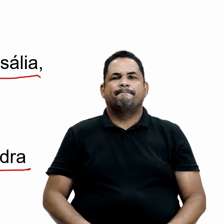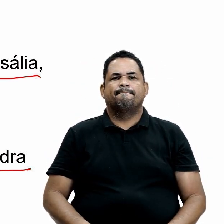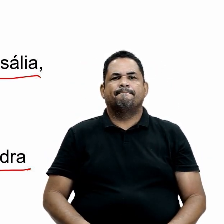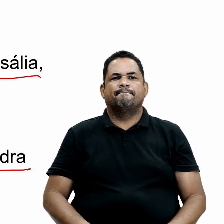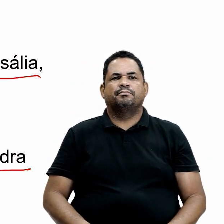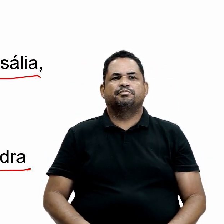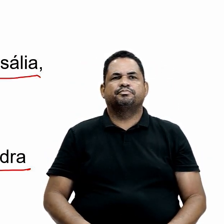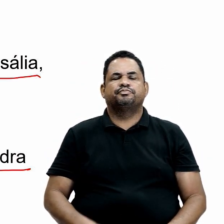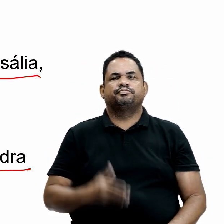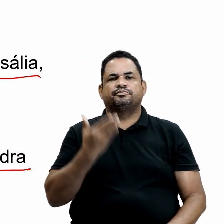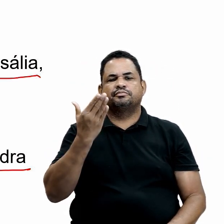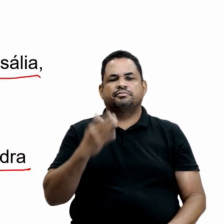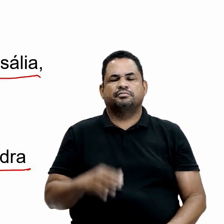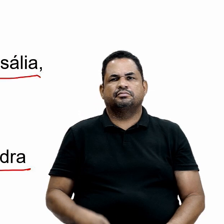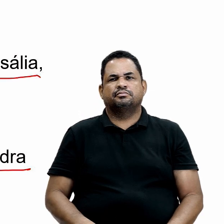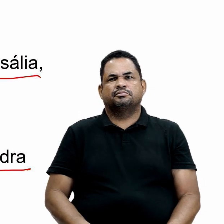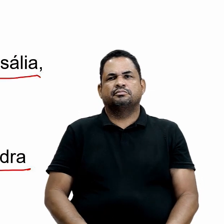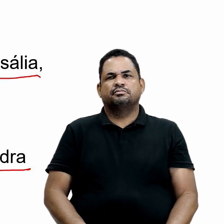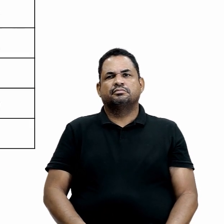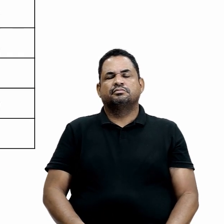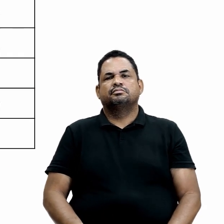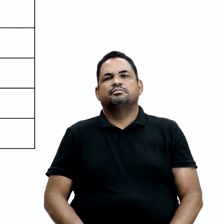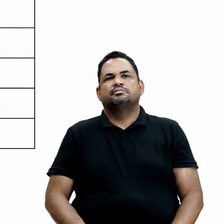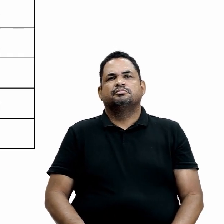está presente nas pedras.